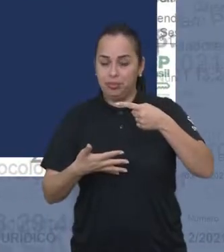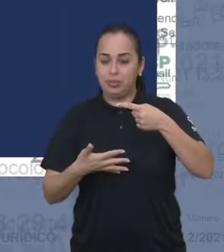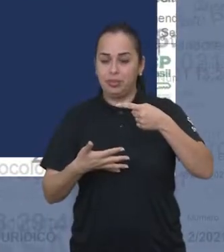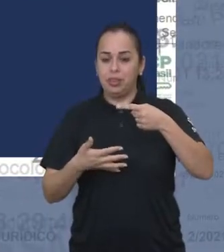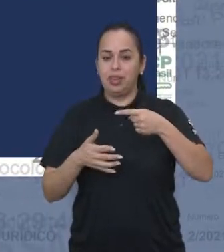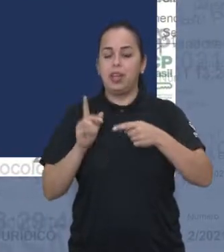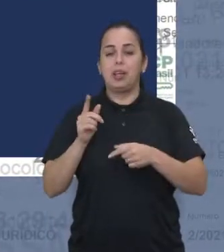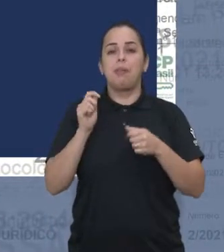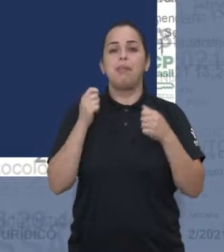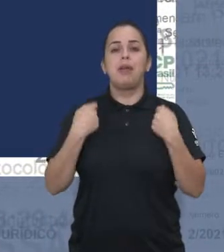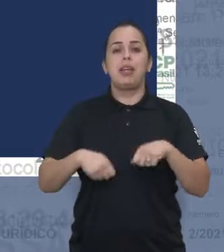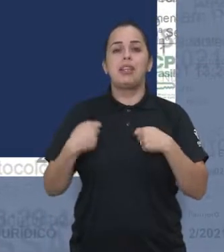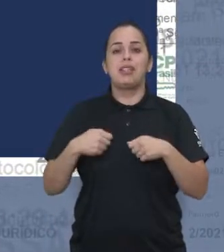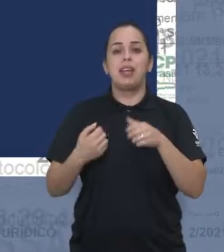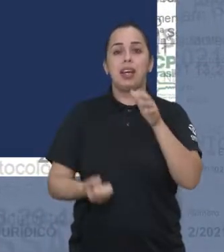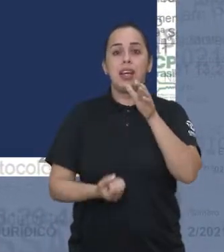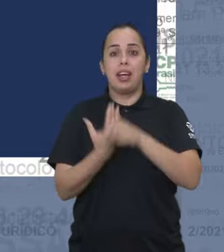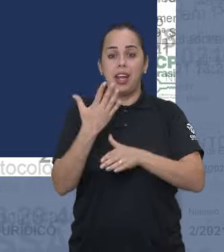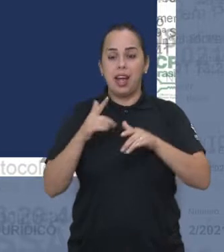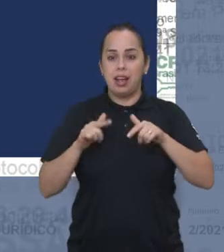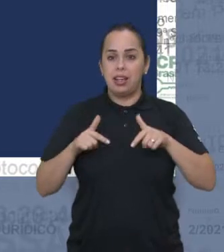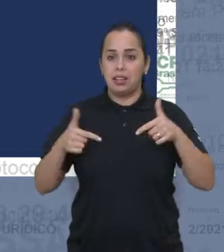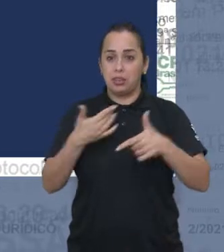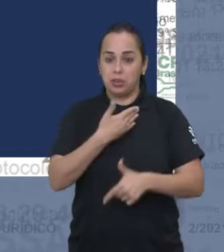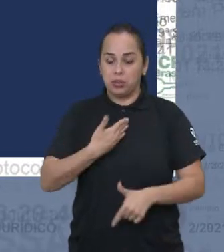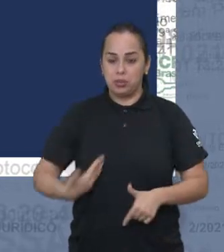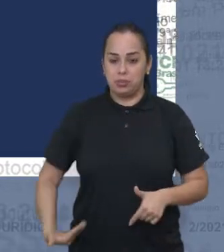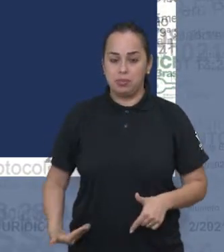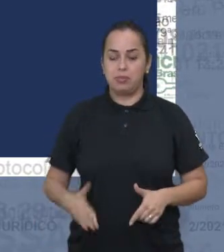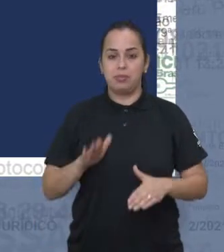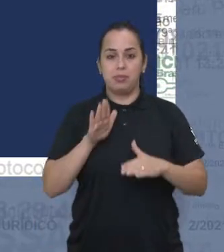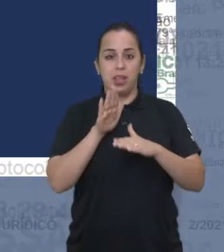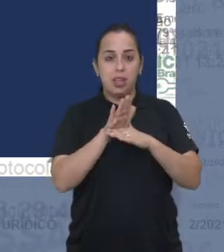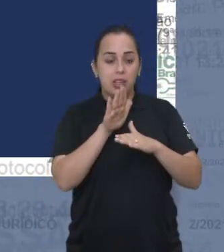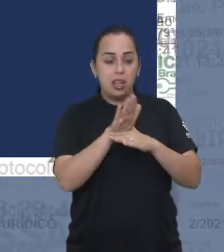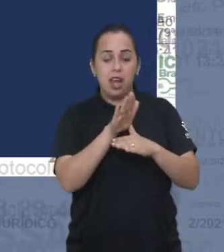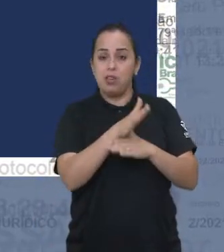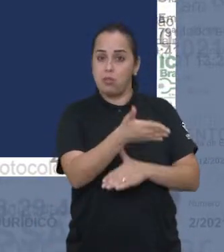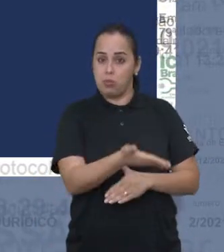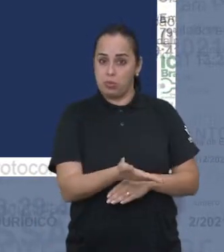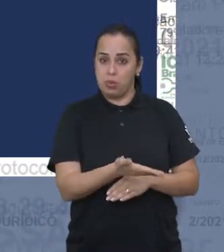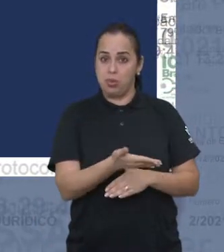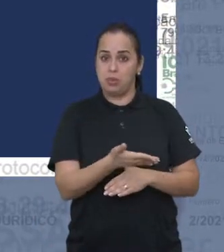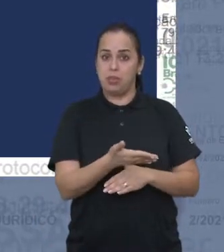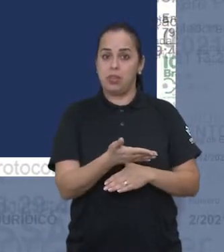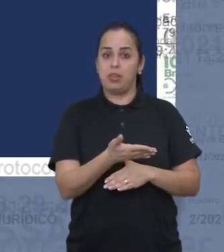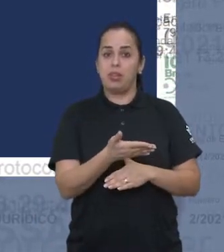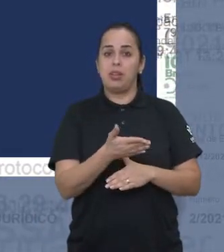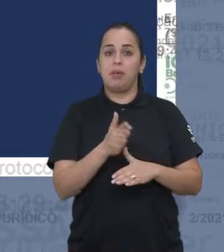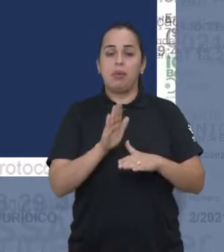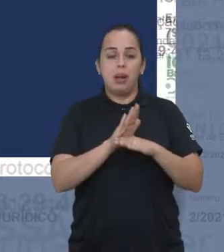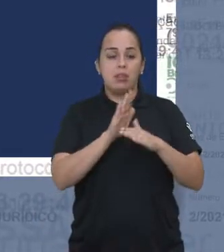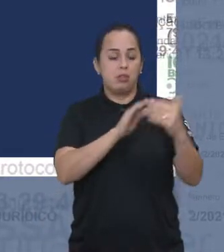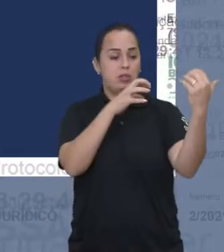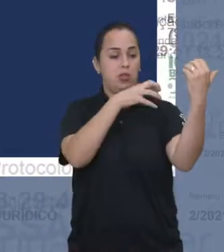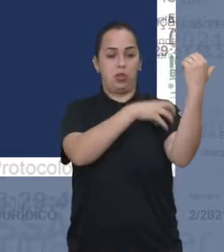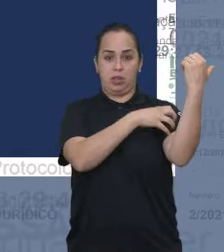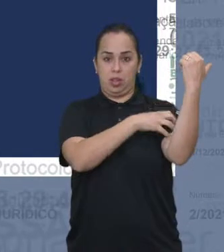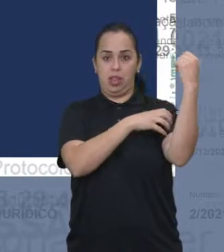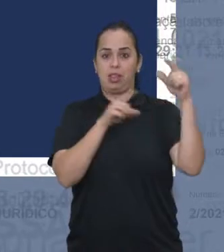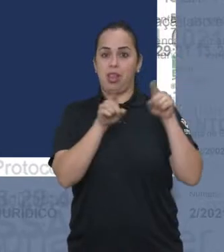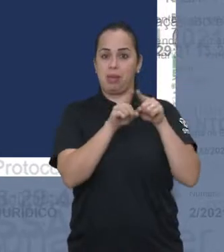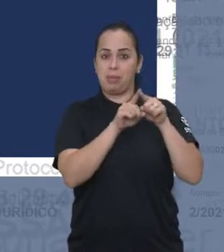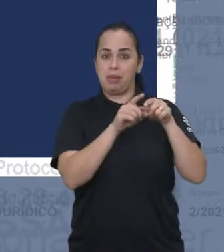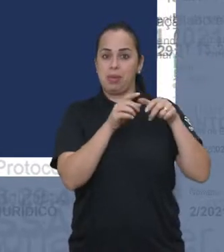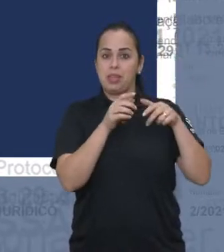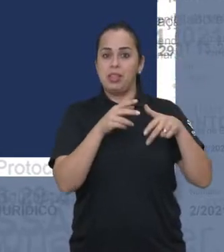como aponta a justificativa do projeto não é necessário criar políticas públicas que ajudem a quebrar este ciclo